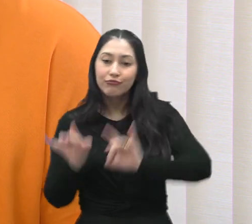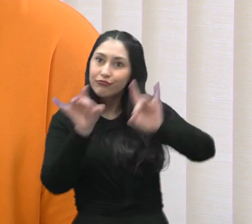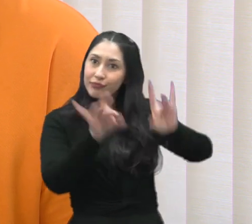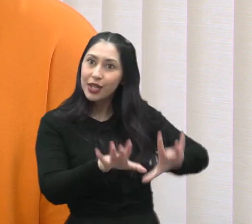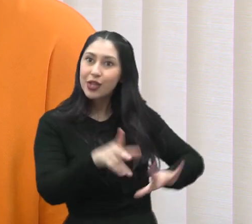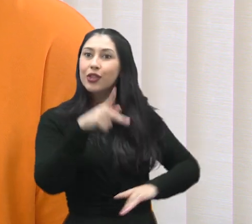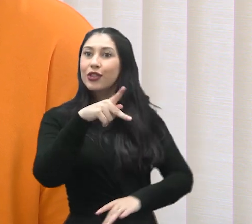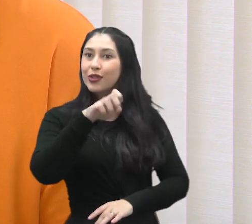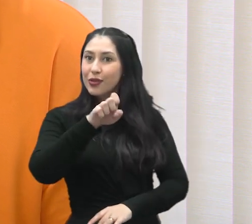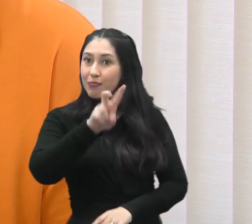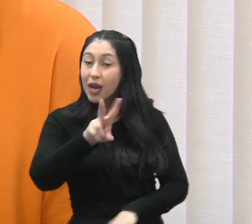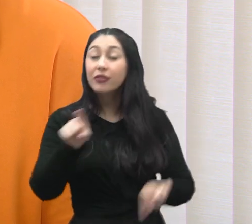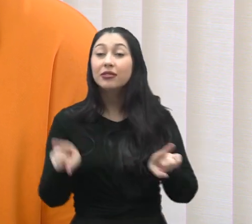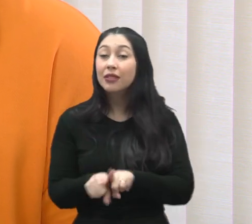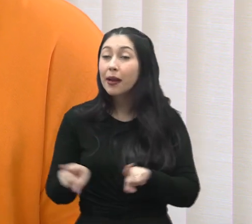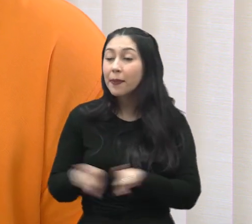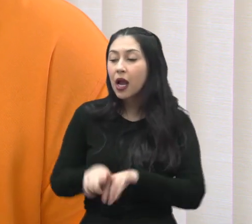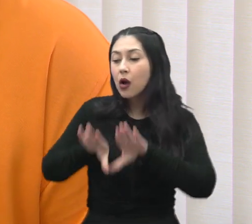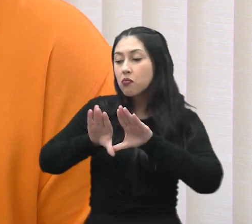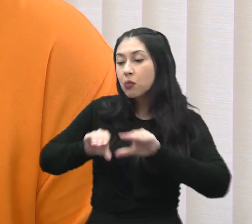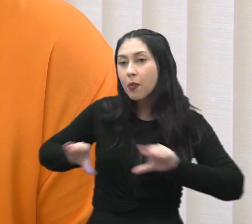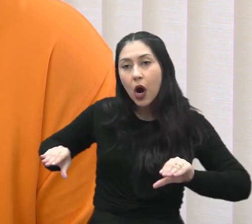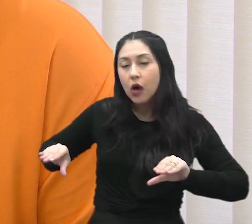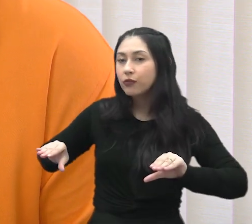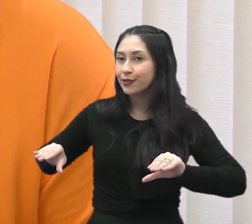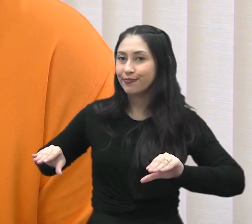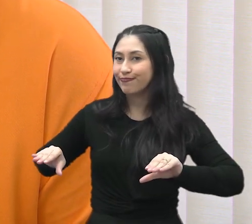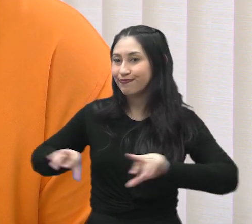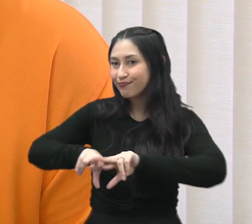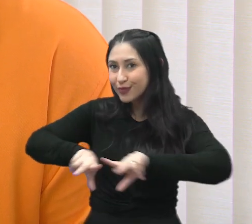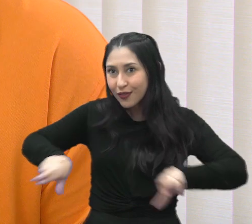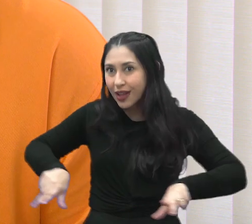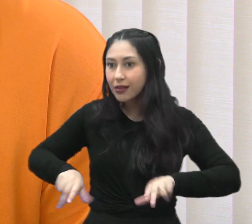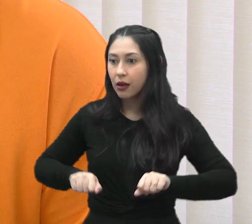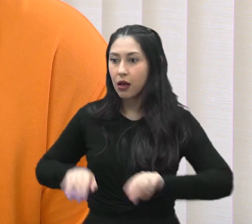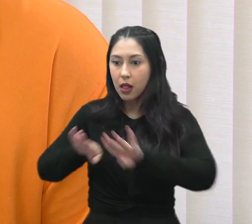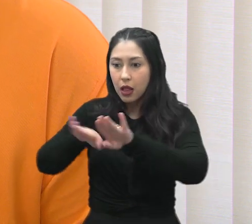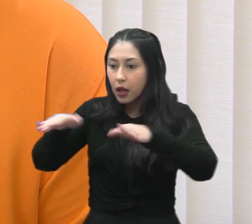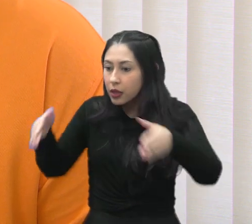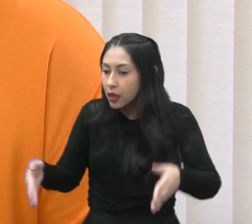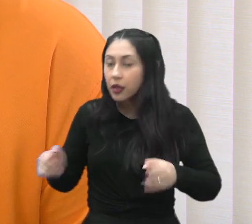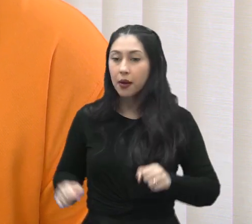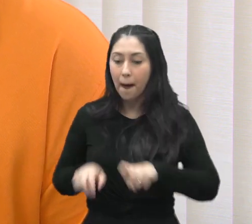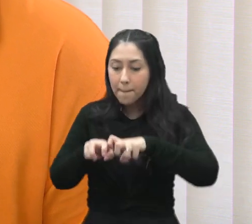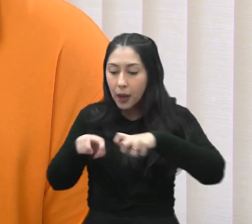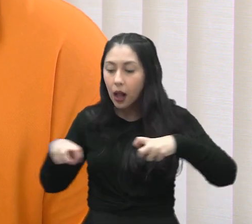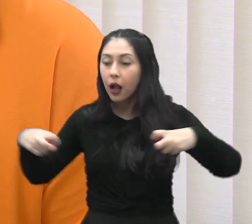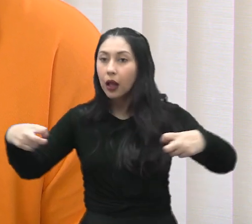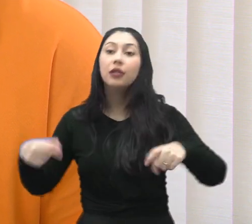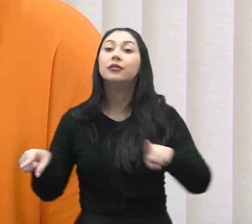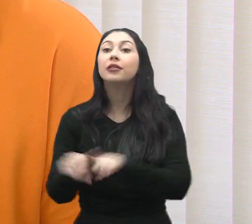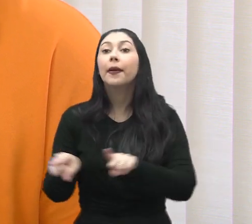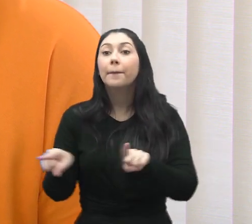pode entrar no PEV, assim como os móveis usados, né? Cadeira, mesa,